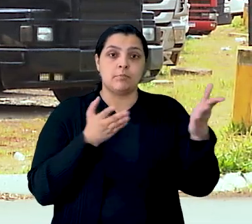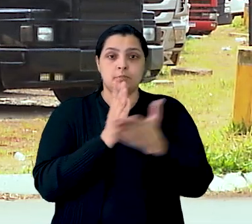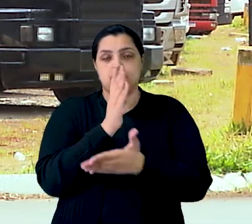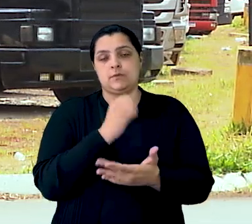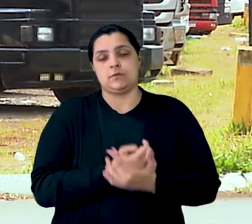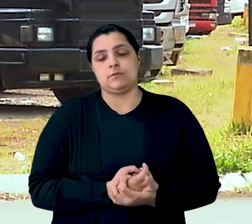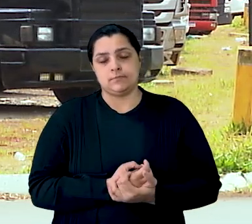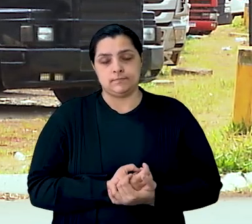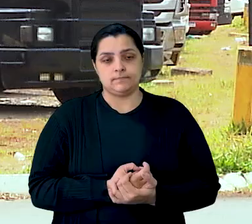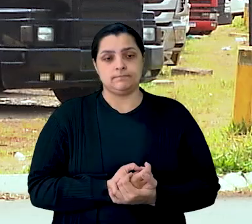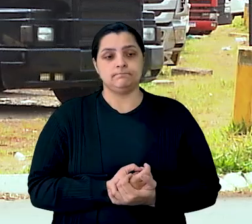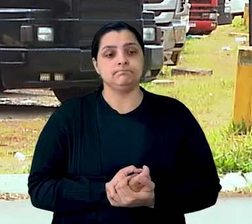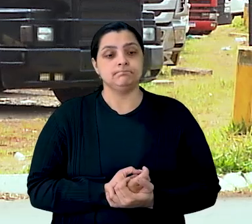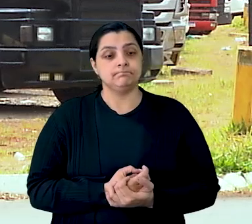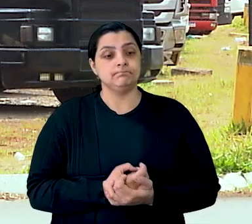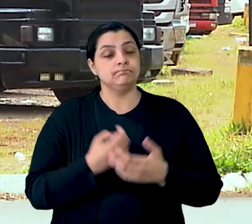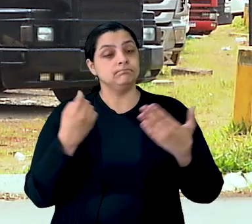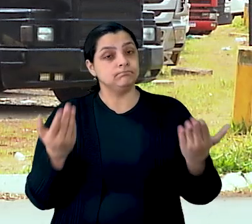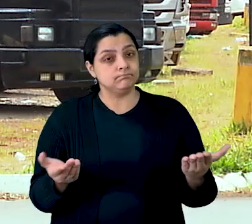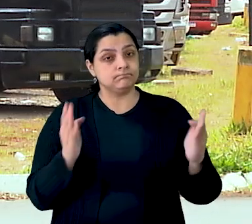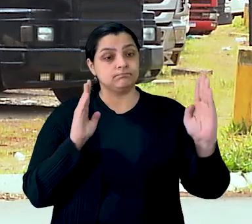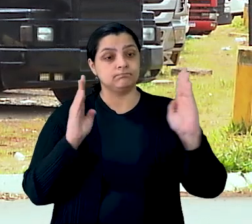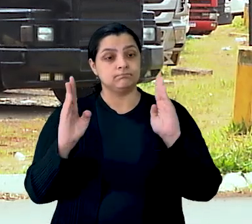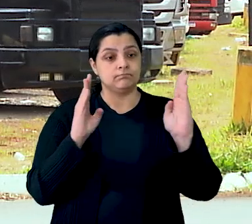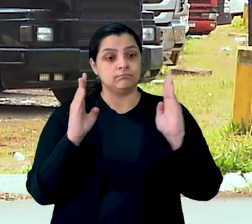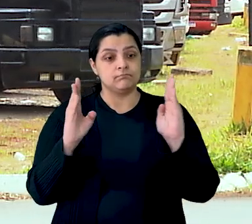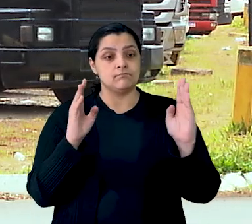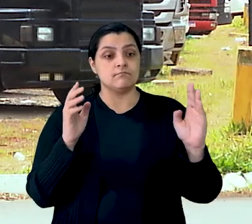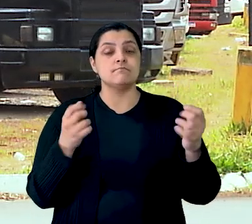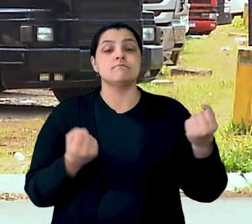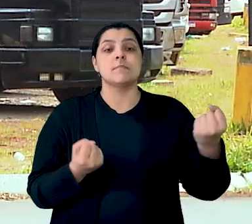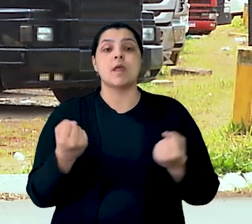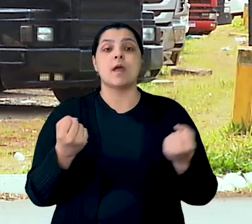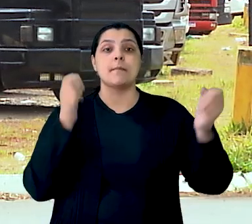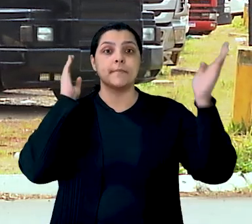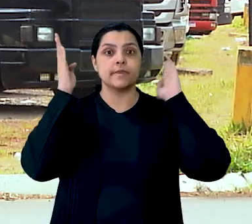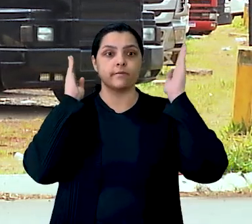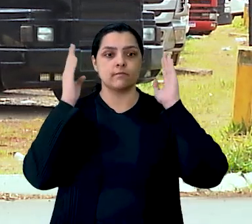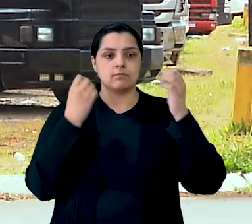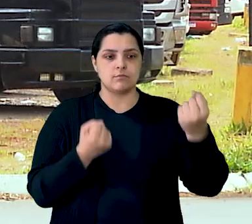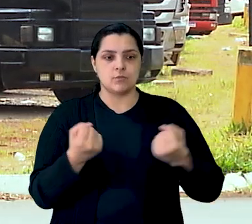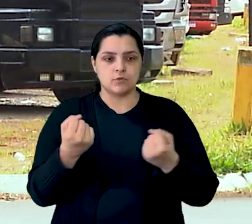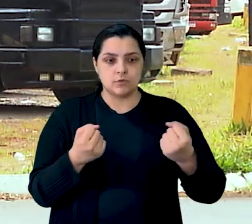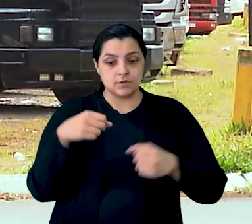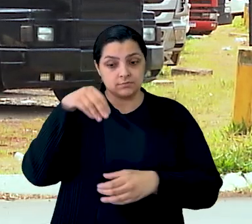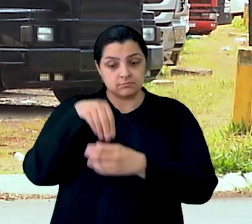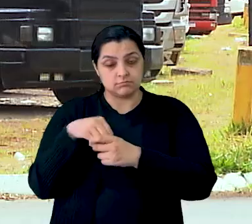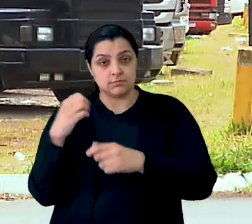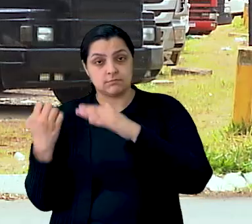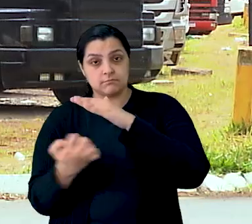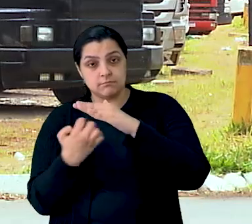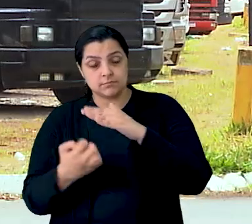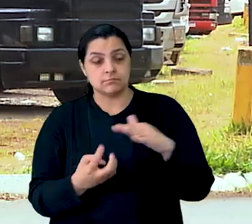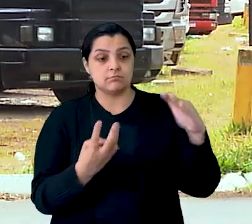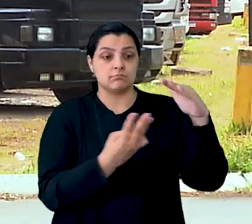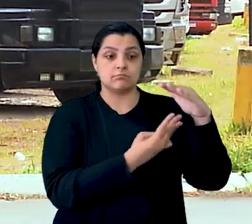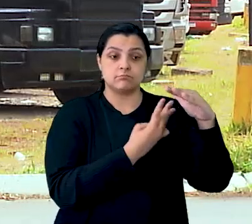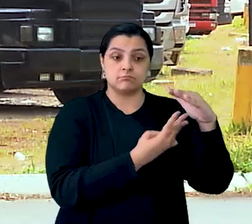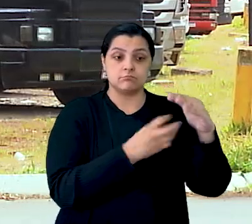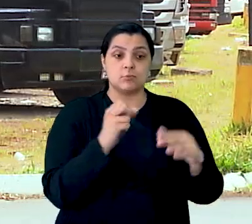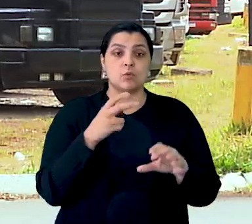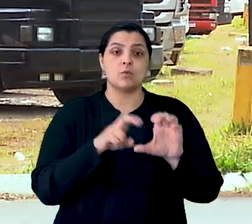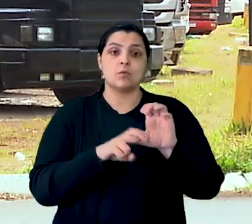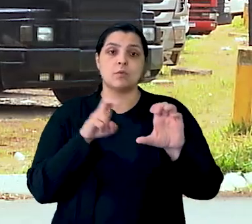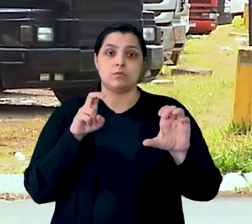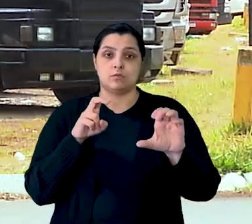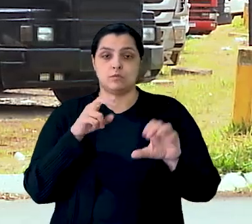pela autoridade competente. As medidas teriam validade para caminhões conduzidos por motorista da empresa,